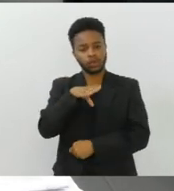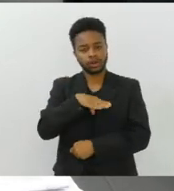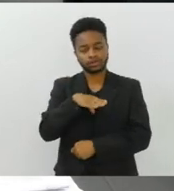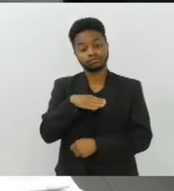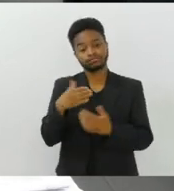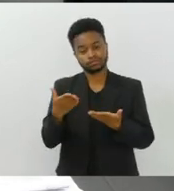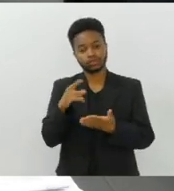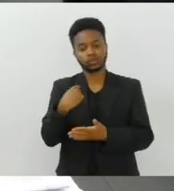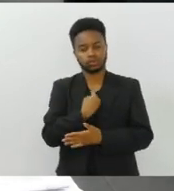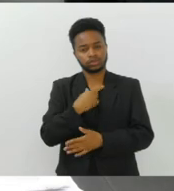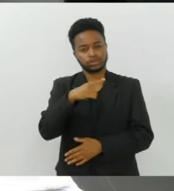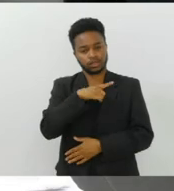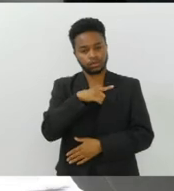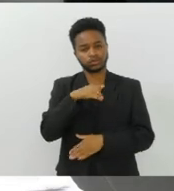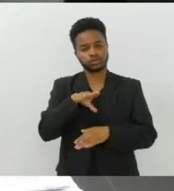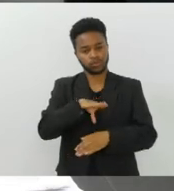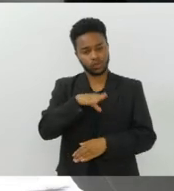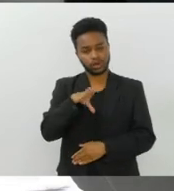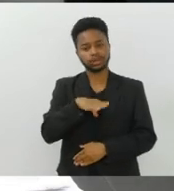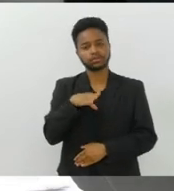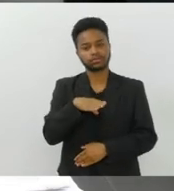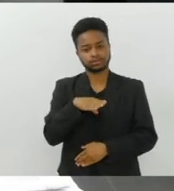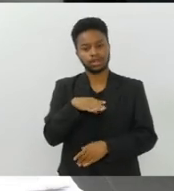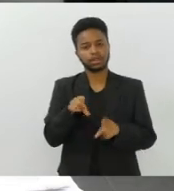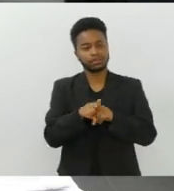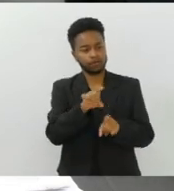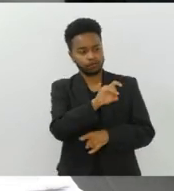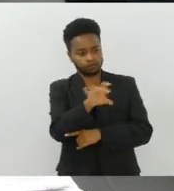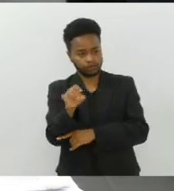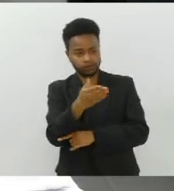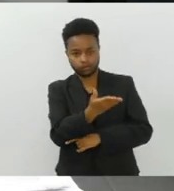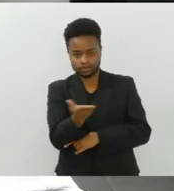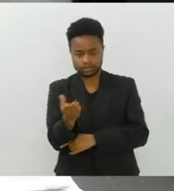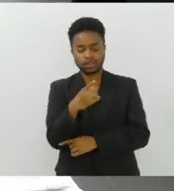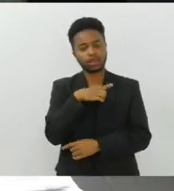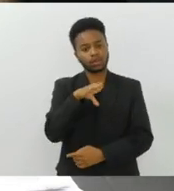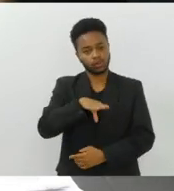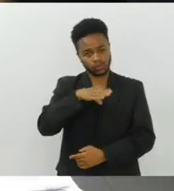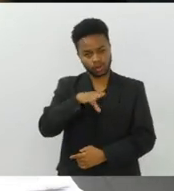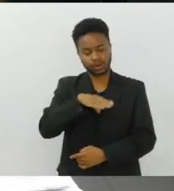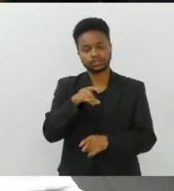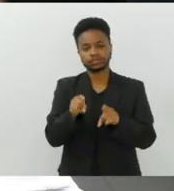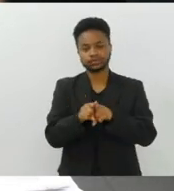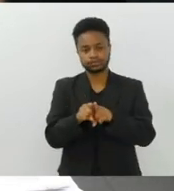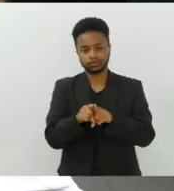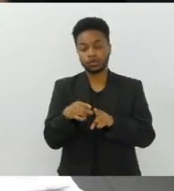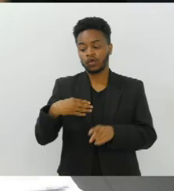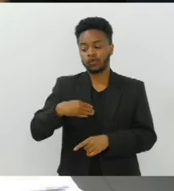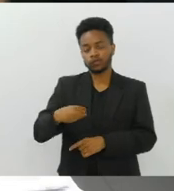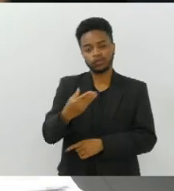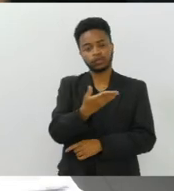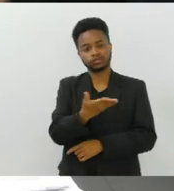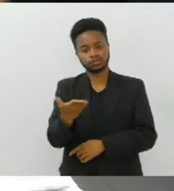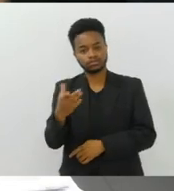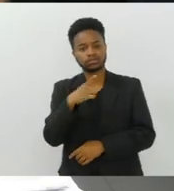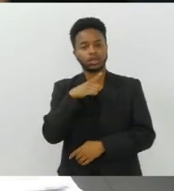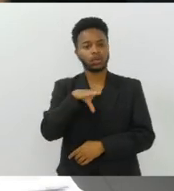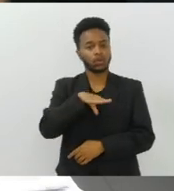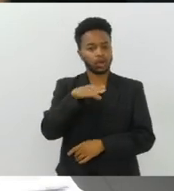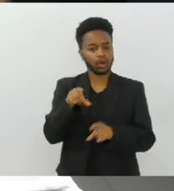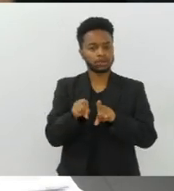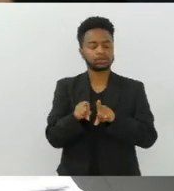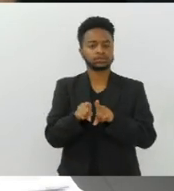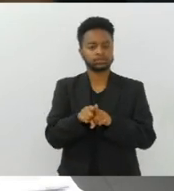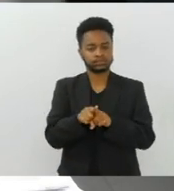falta. Isso não falta a cada uma de vocês, né? Não falta aos filhos de vocês, que também